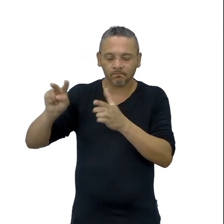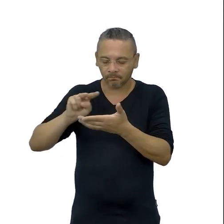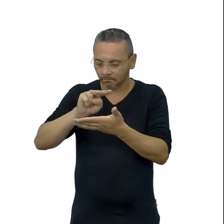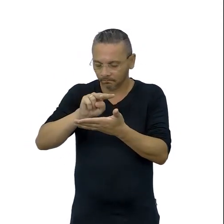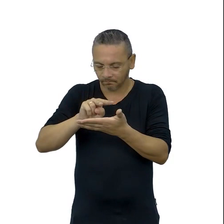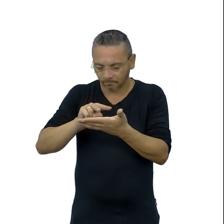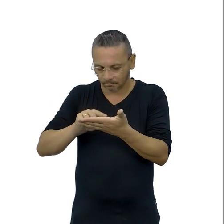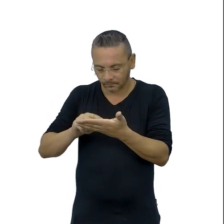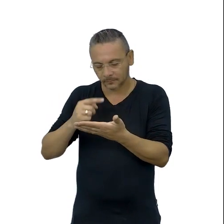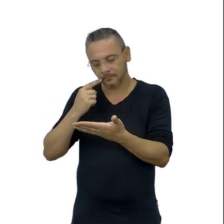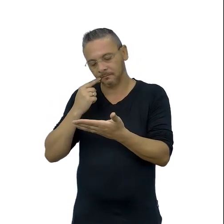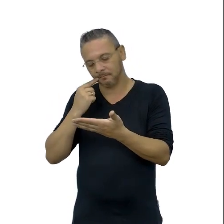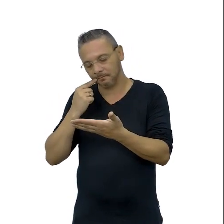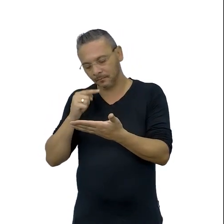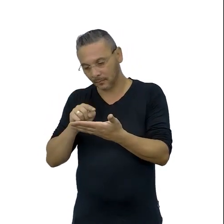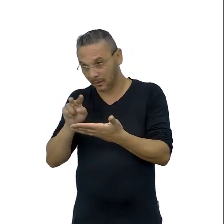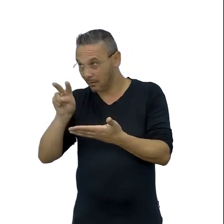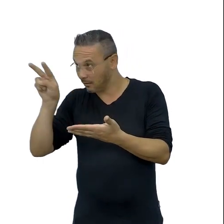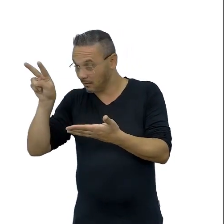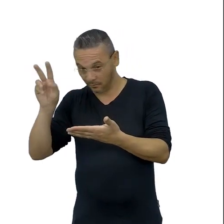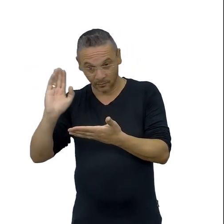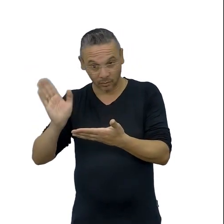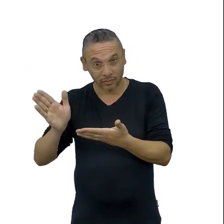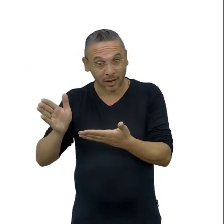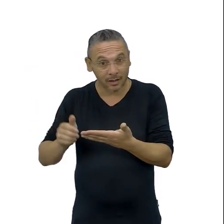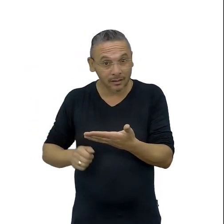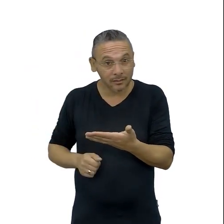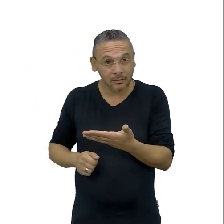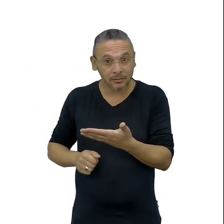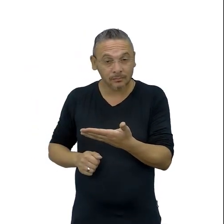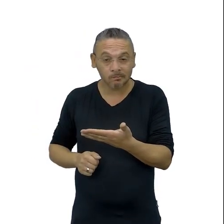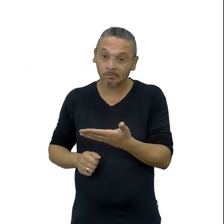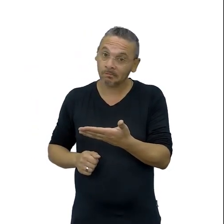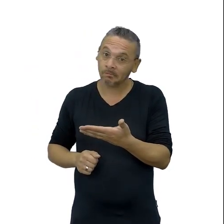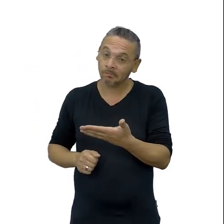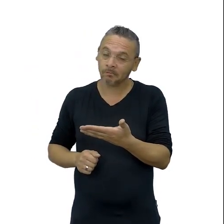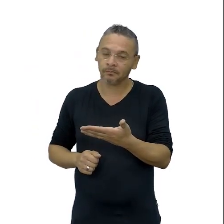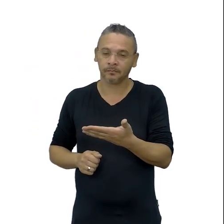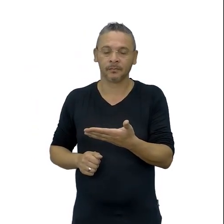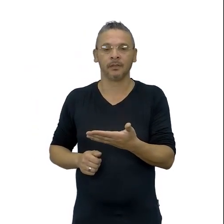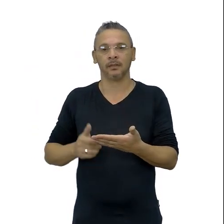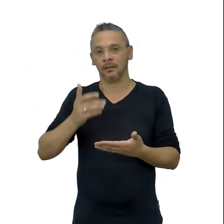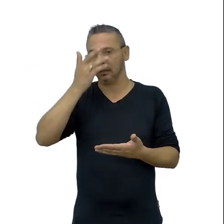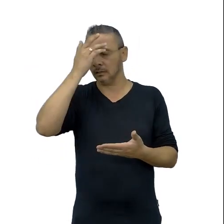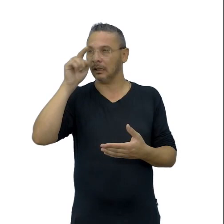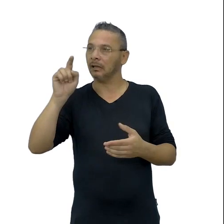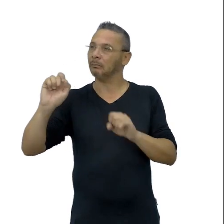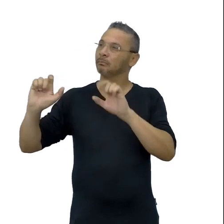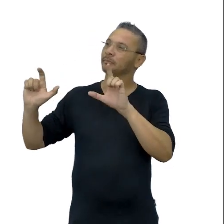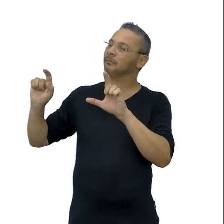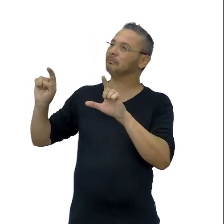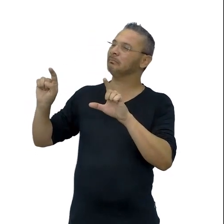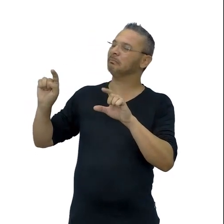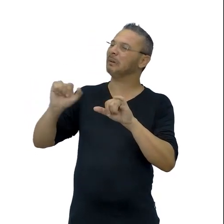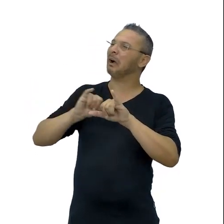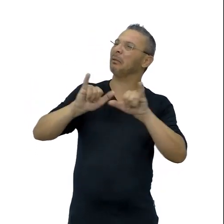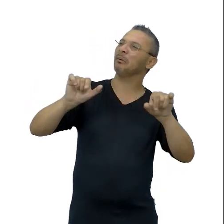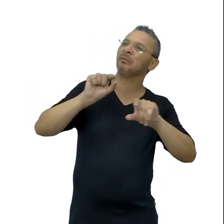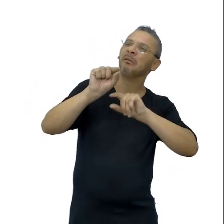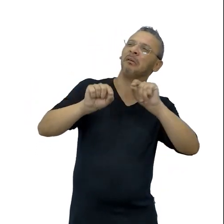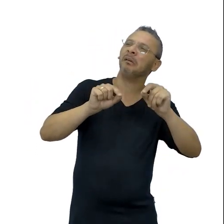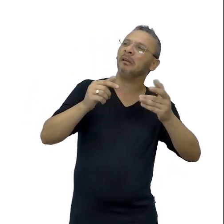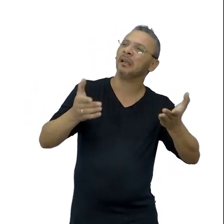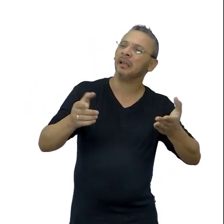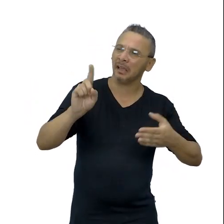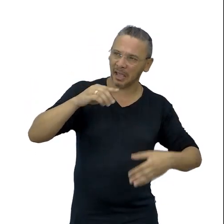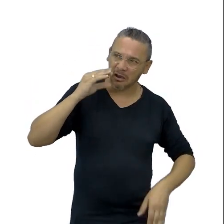Eles podem dizer assim: vocês já viram essa imagem, por exemplo? Para quem que ela é direcionada? Né? Não é para o adolescente